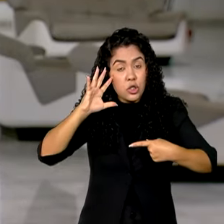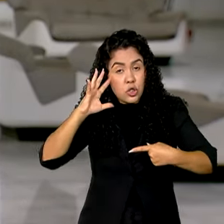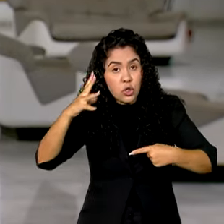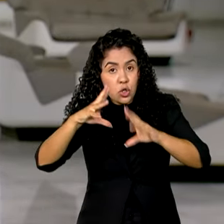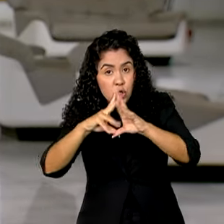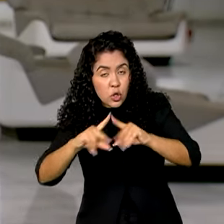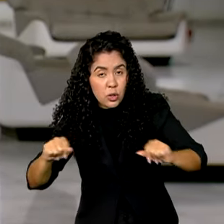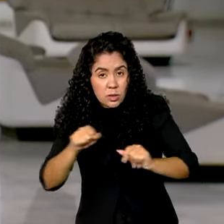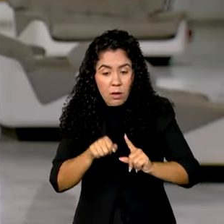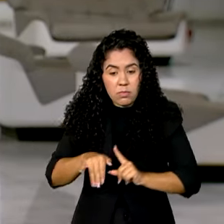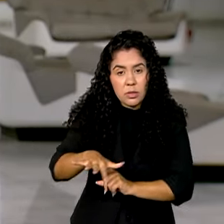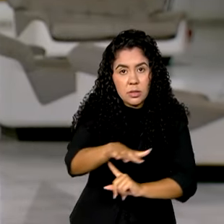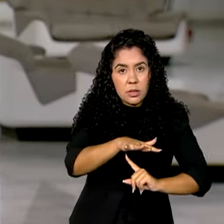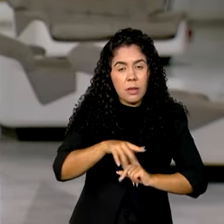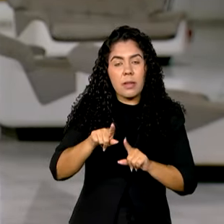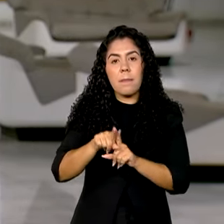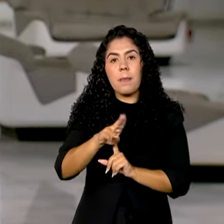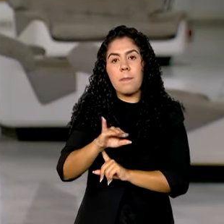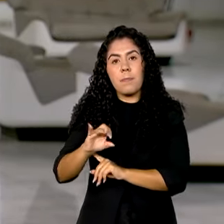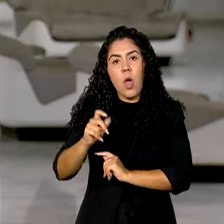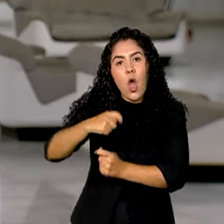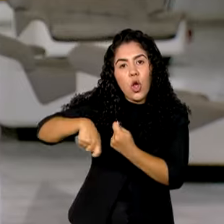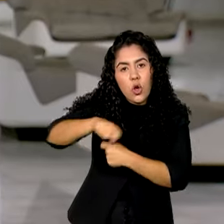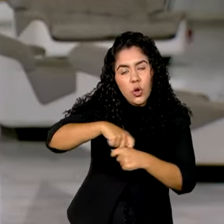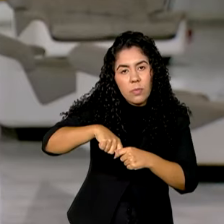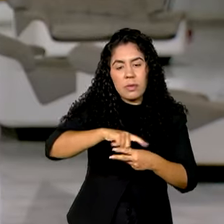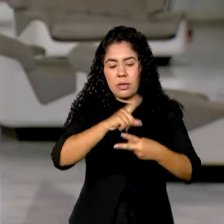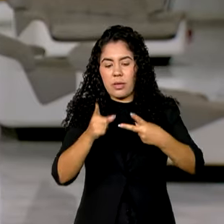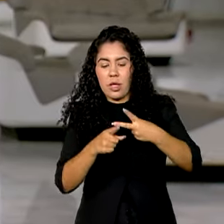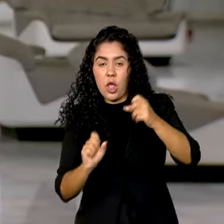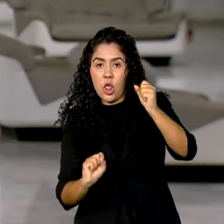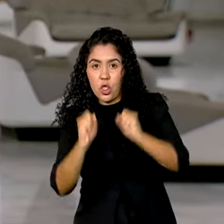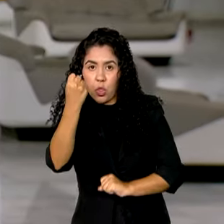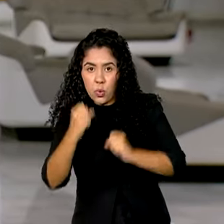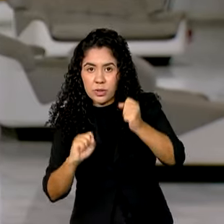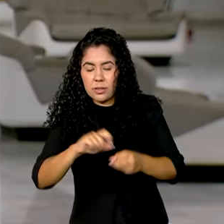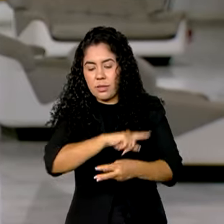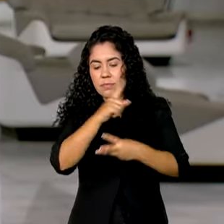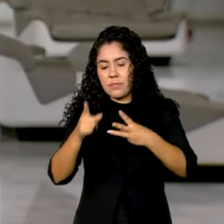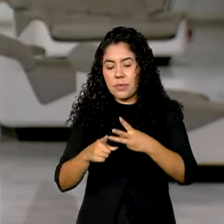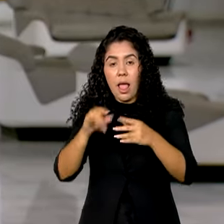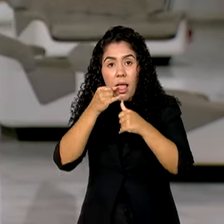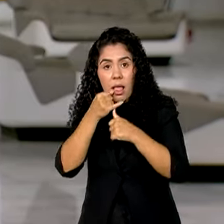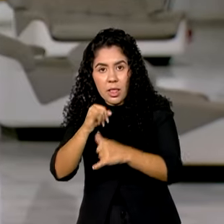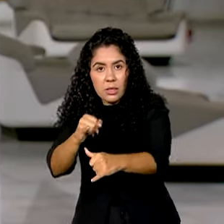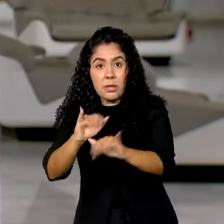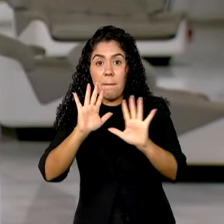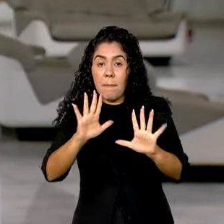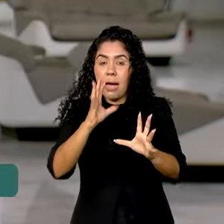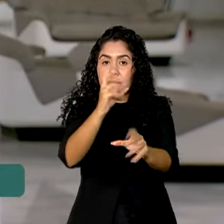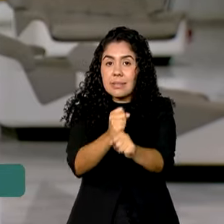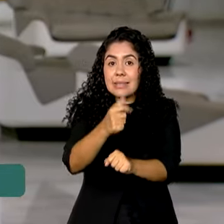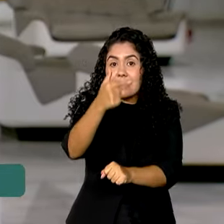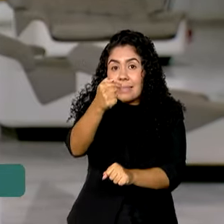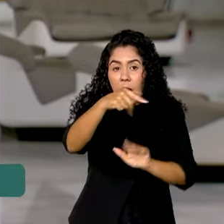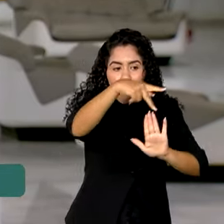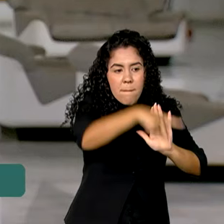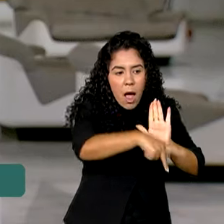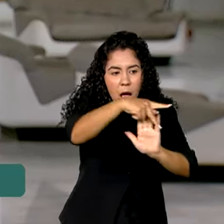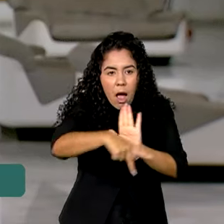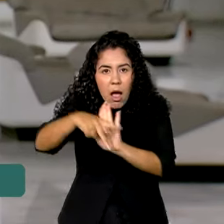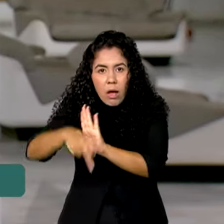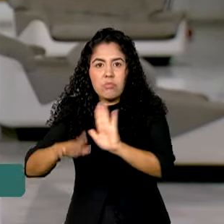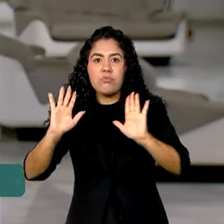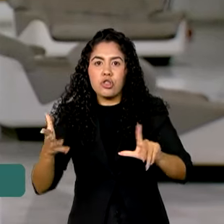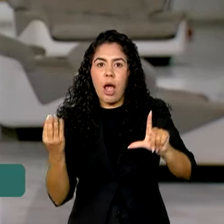bioeconomia Indústria e mobilidade e energia sete projetos já foram cadastrados na plataforma com